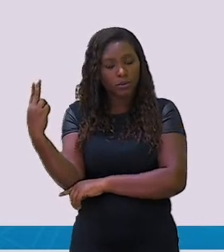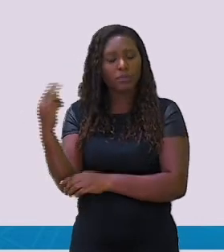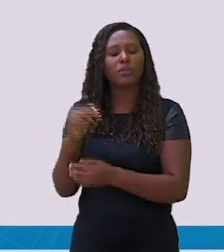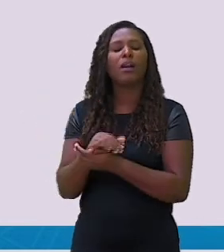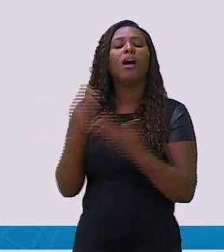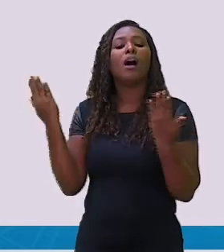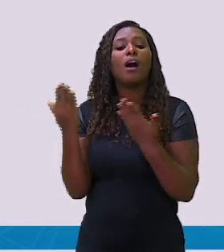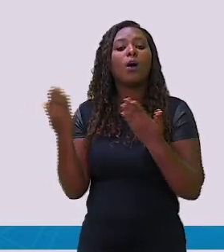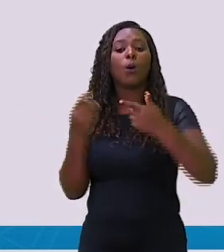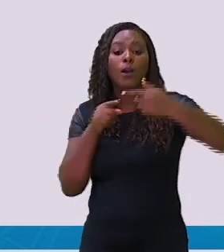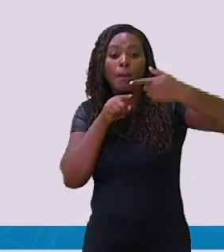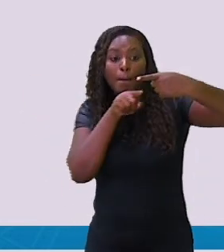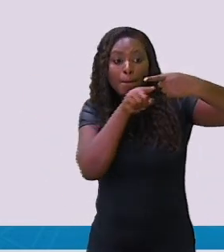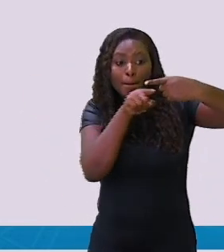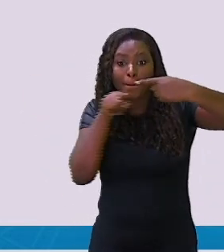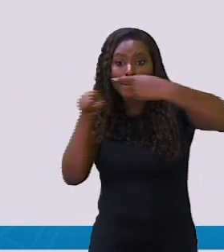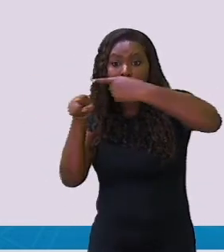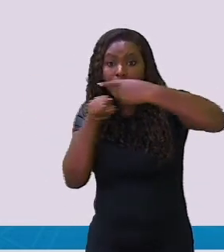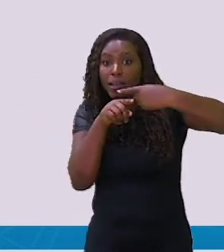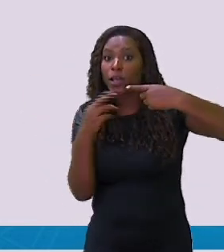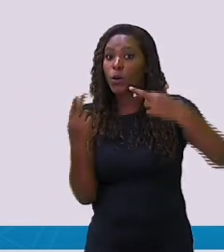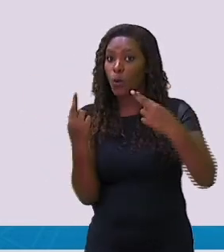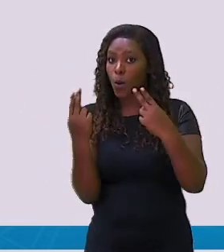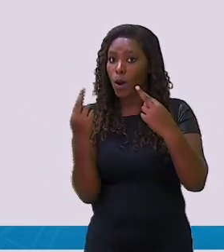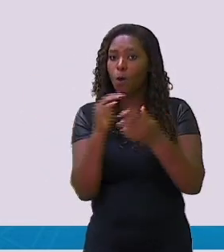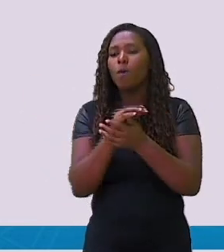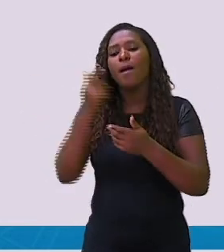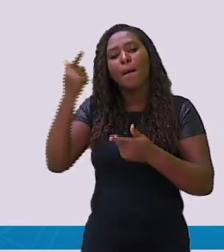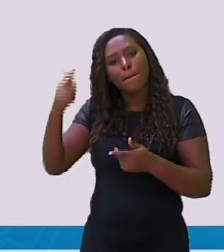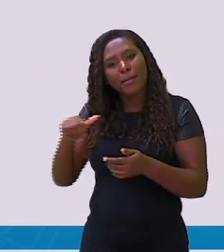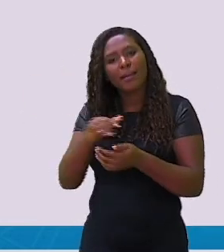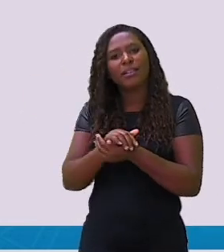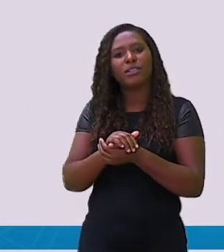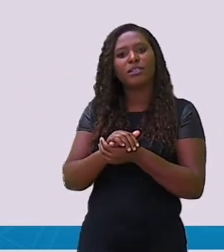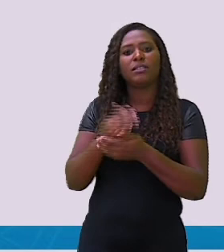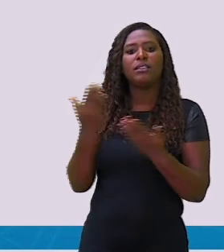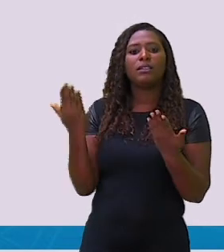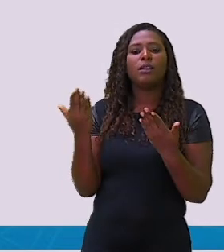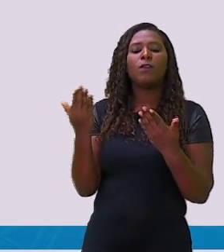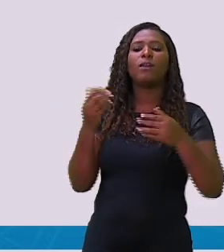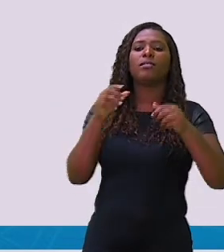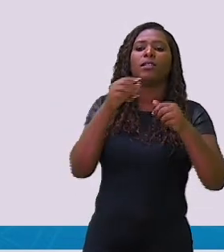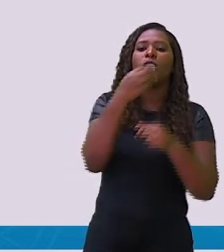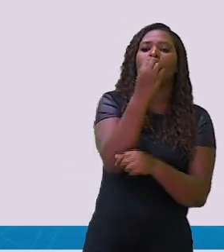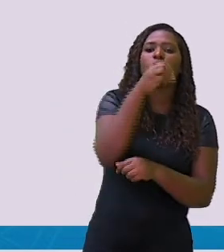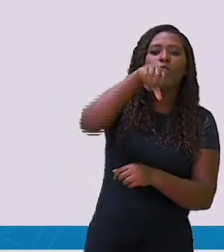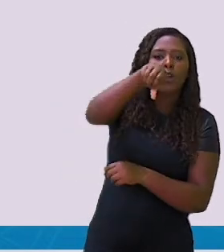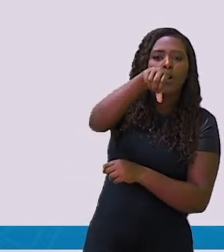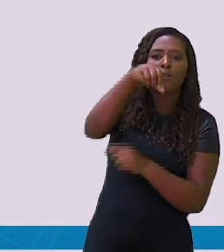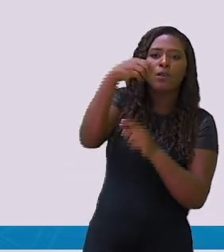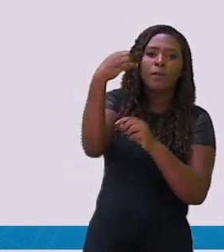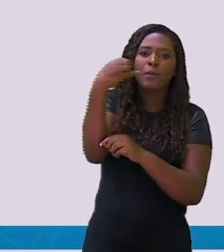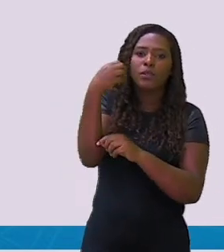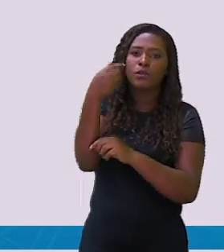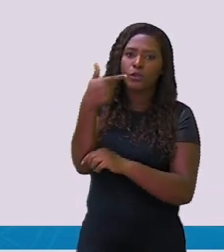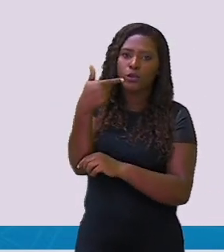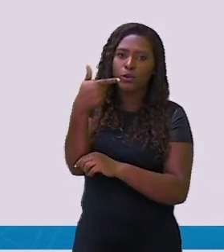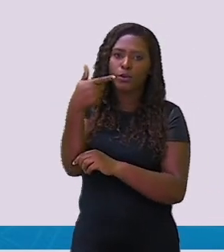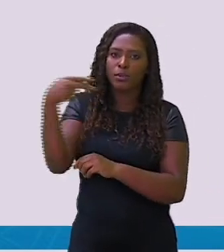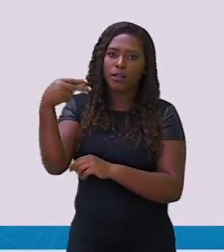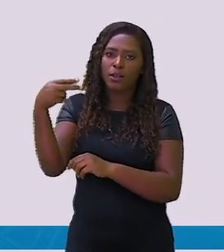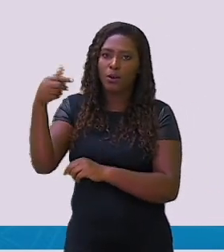é igual vou repetir 9 - 27 e não tem jeito de simplificar